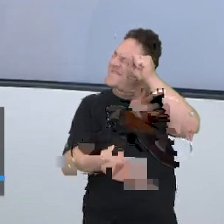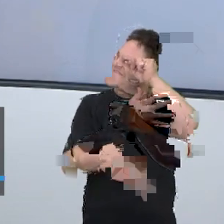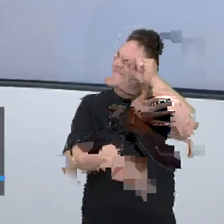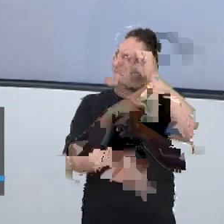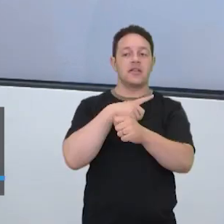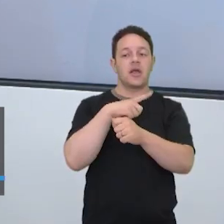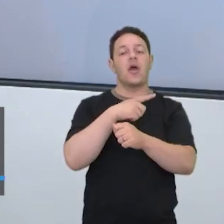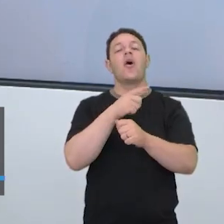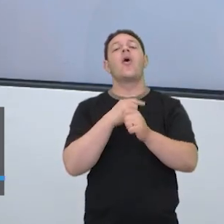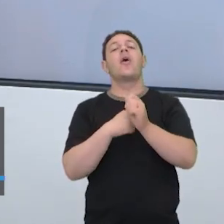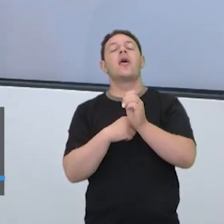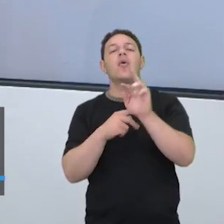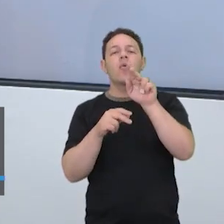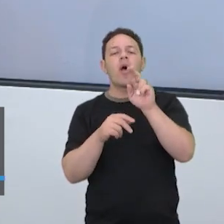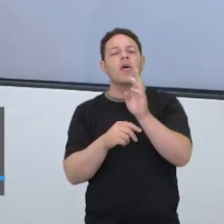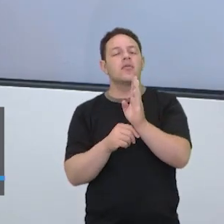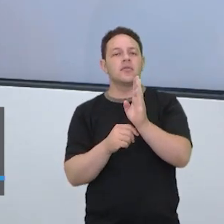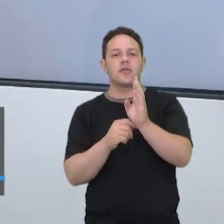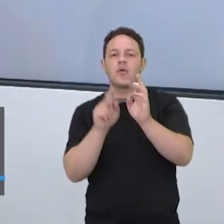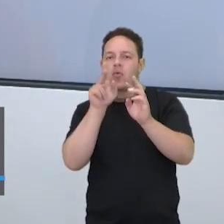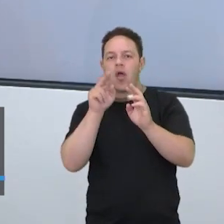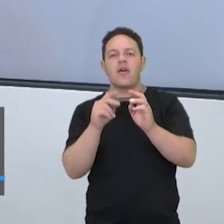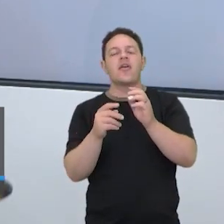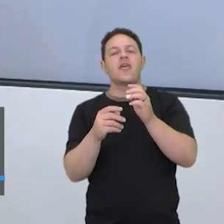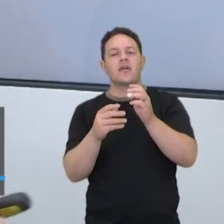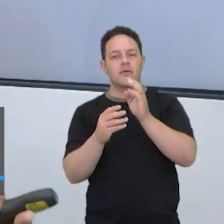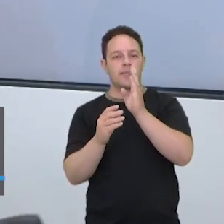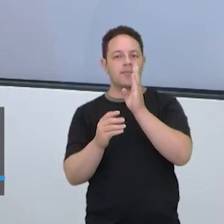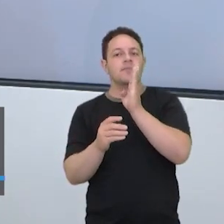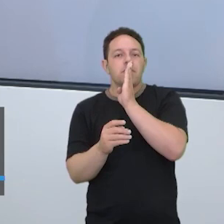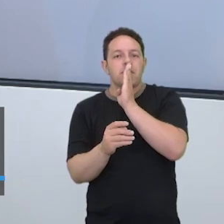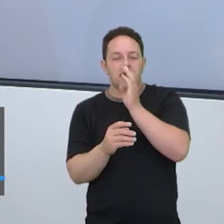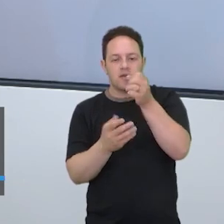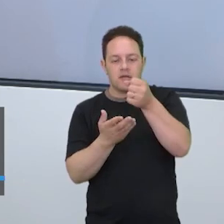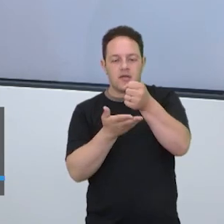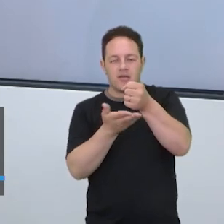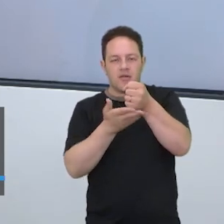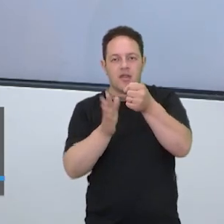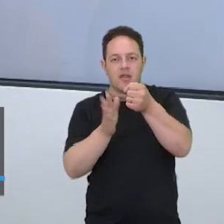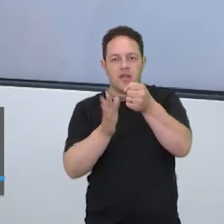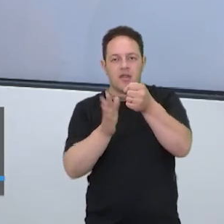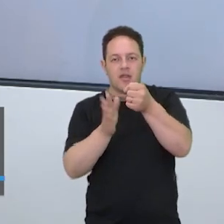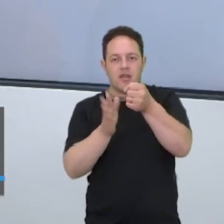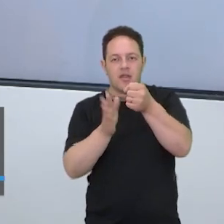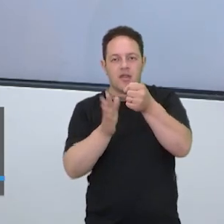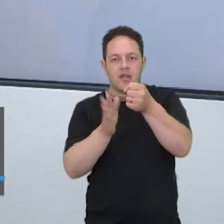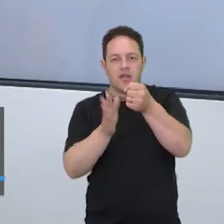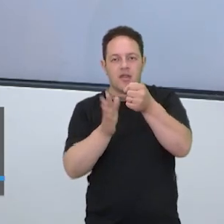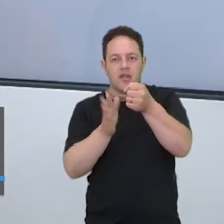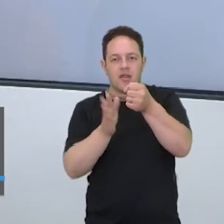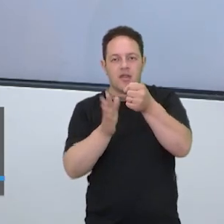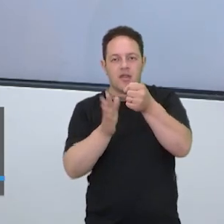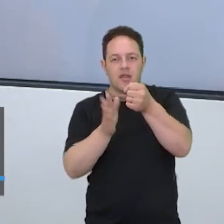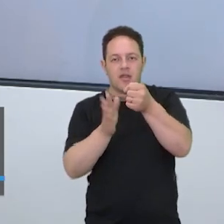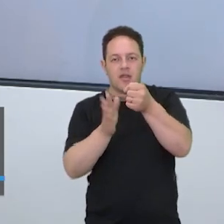também vai ter uma base. Você vai ter bases fracas de 8 até 11 e depois